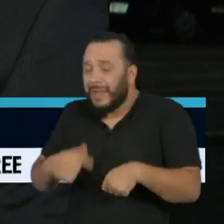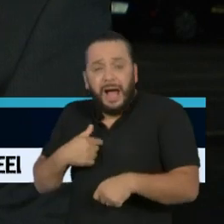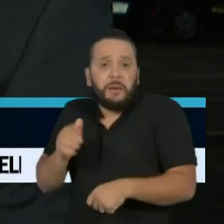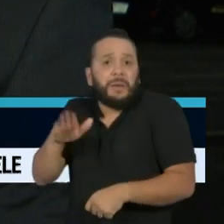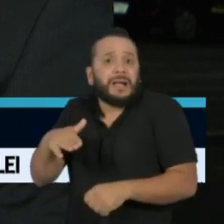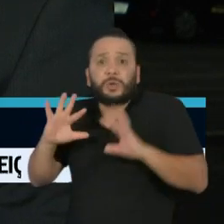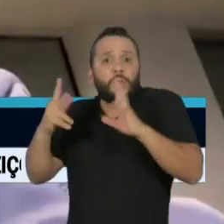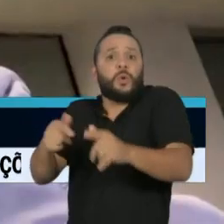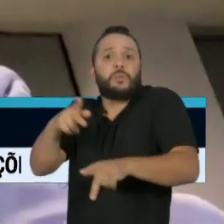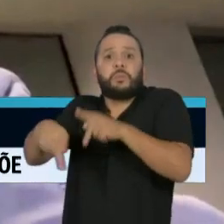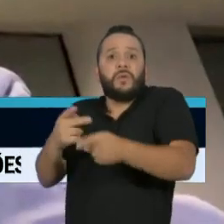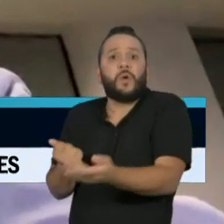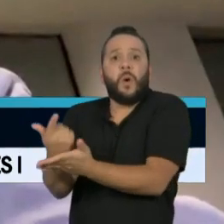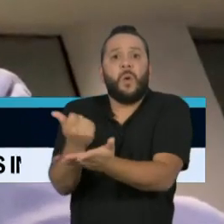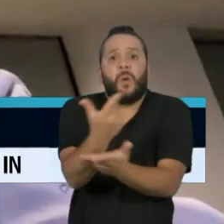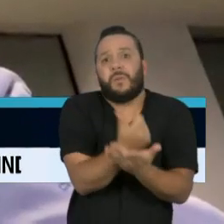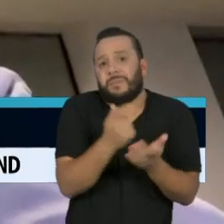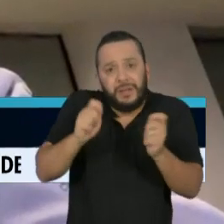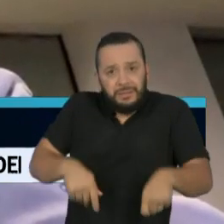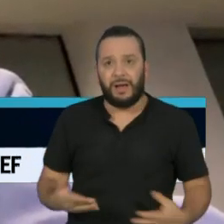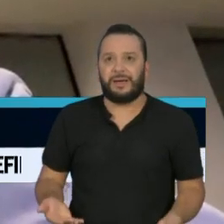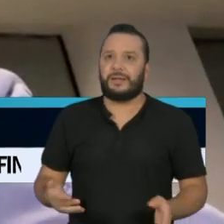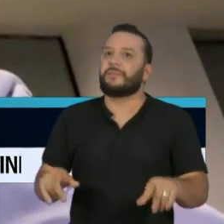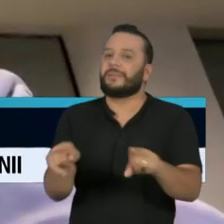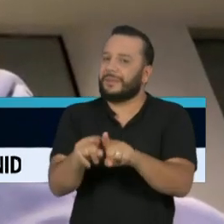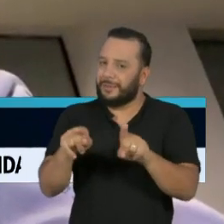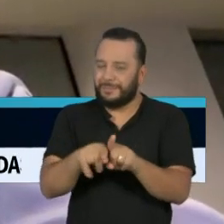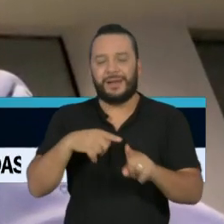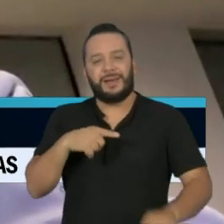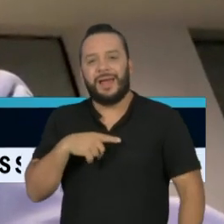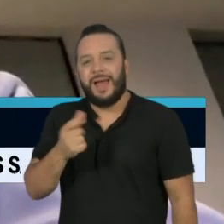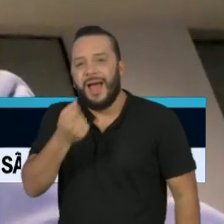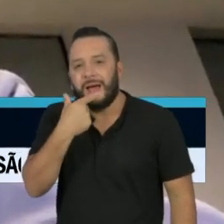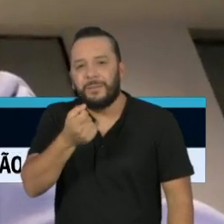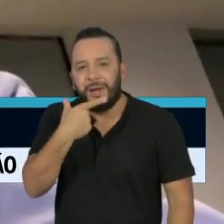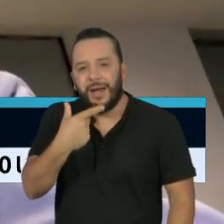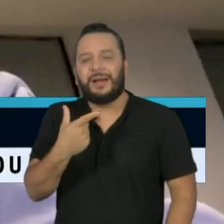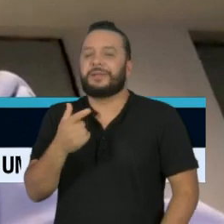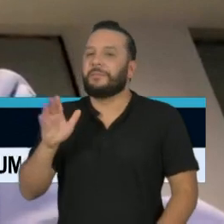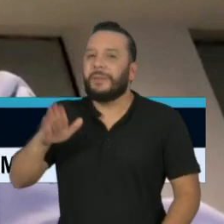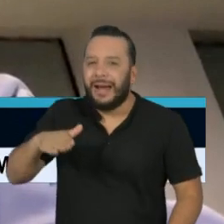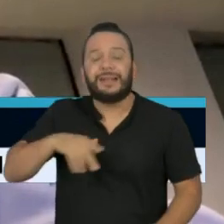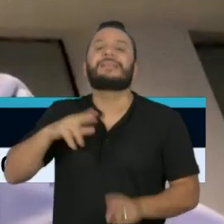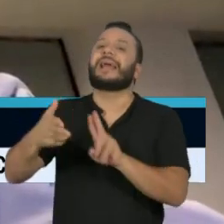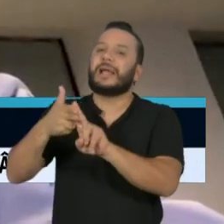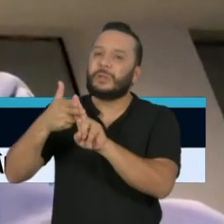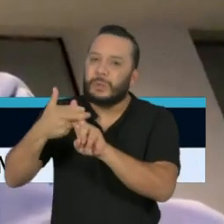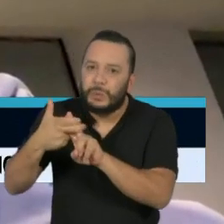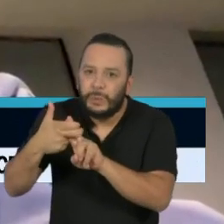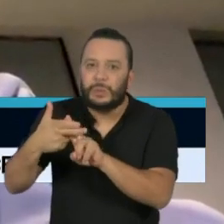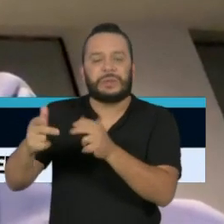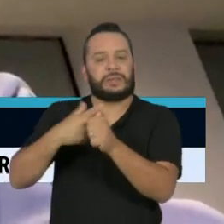a população. É que esse remédio, ele é barato e ele tem no SUS, ele tem no